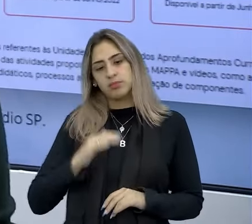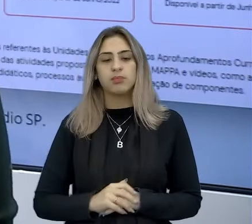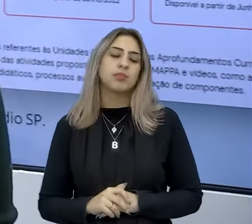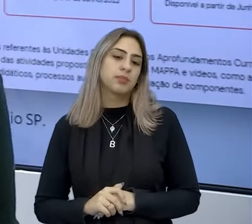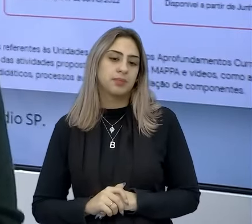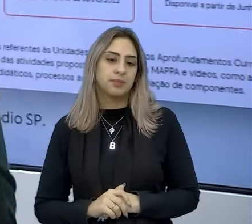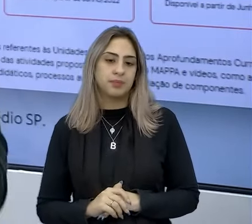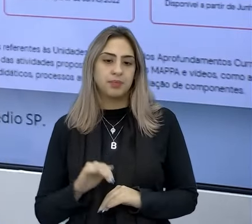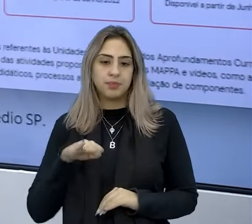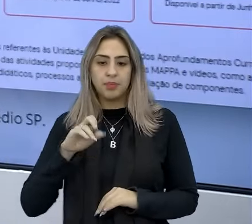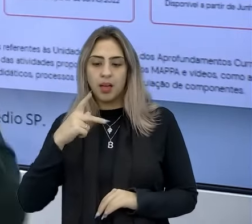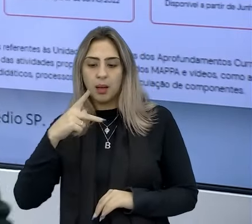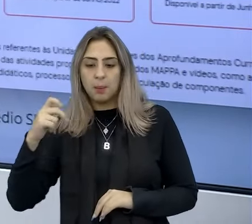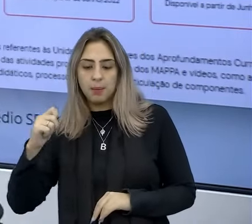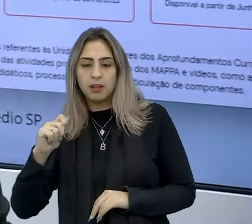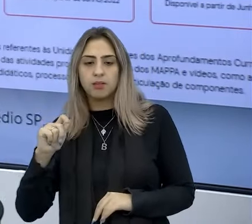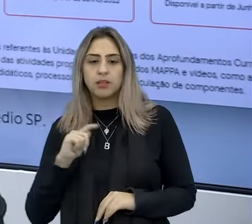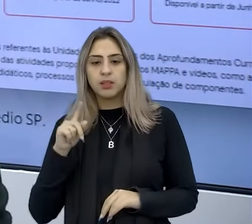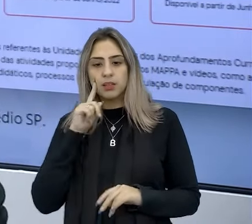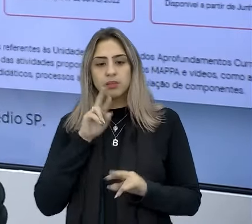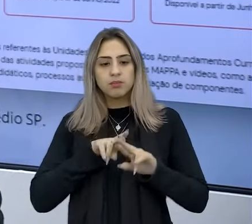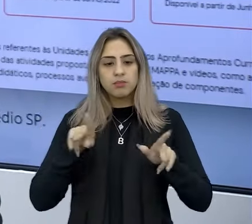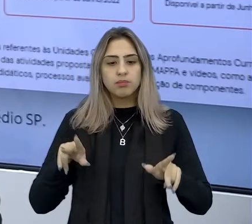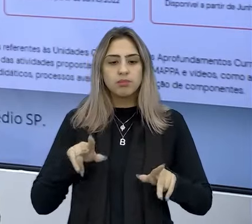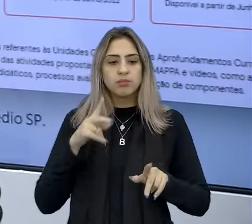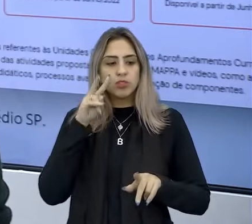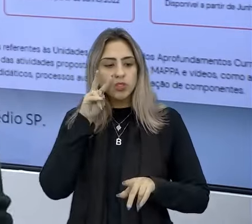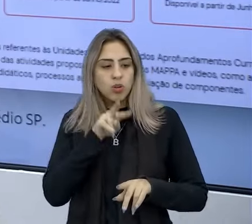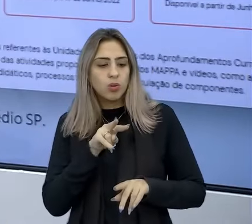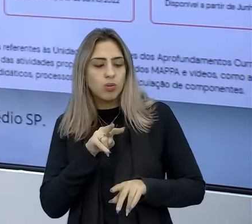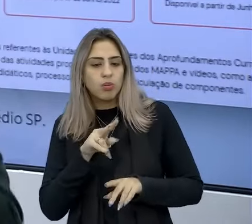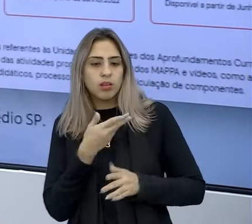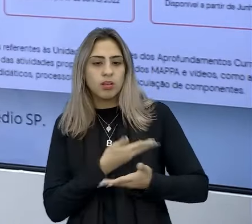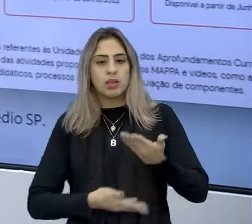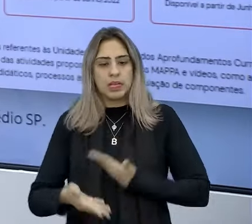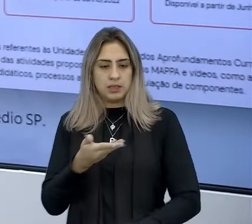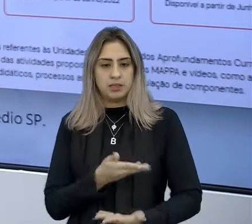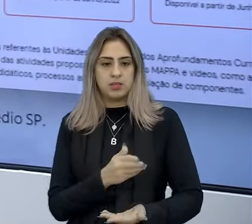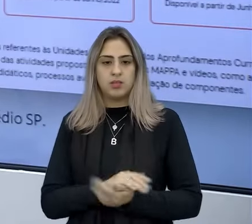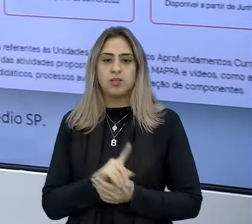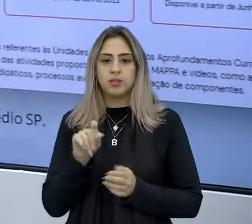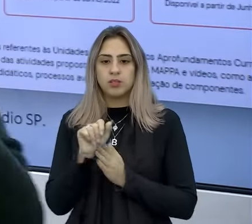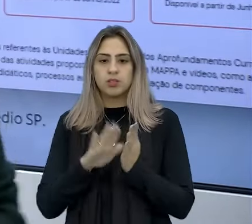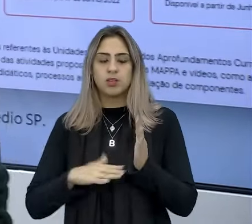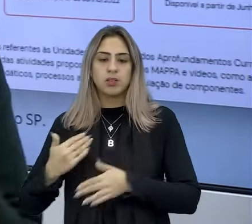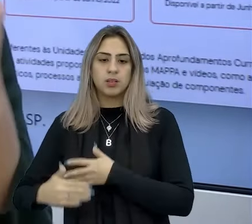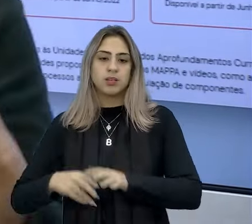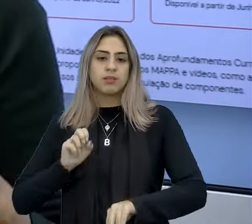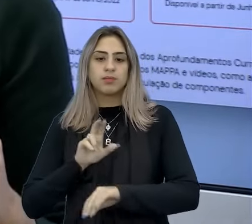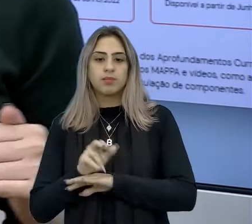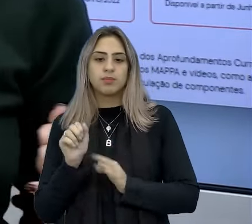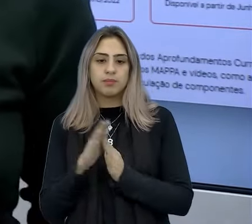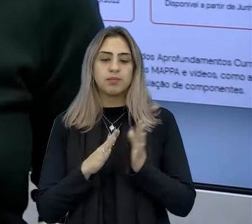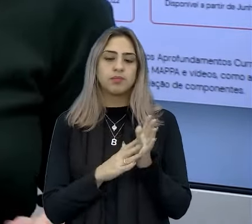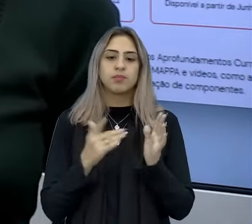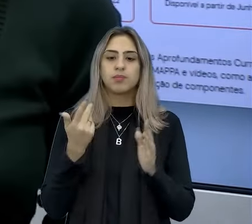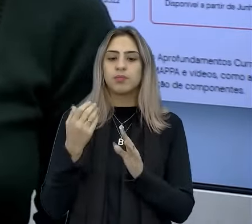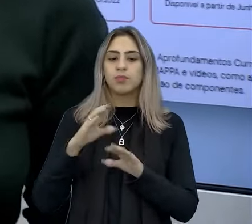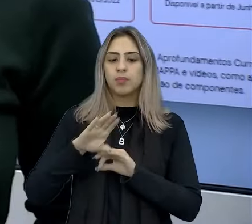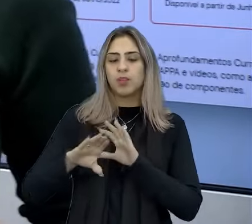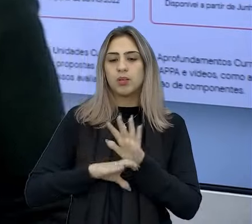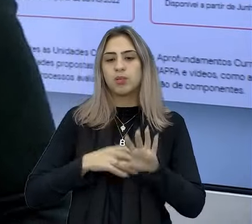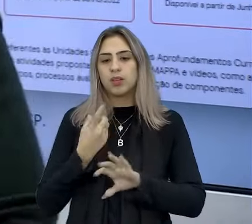lá o mapa, né, e a gente vê vários boxes de olho na integração. Então, falar, mas ó, essa atividade aqui, ela integra com a atividade 1 do componente 1,